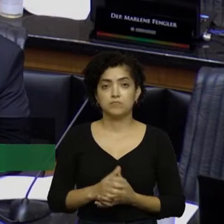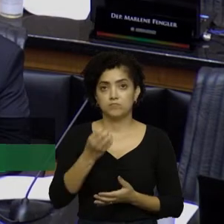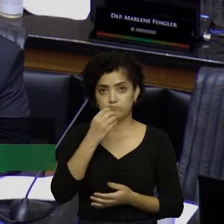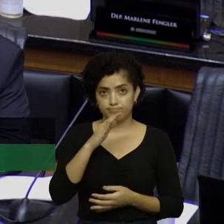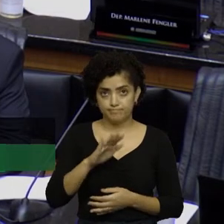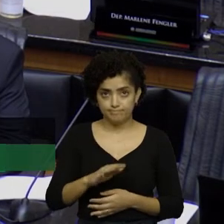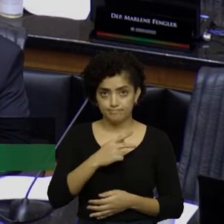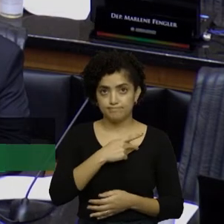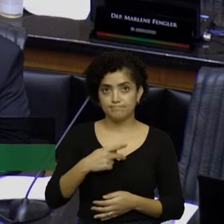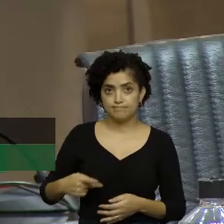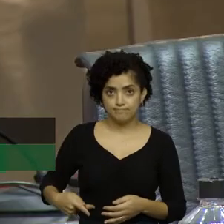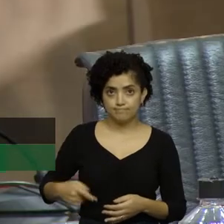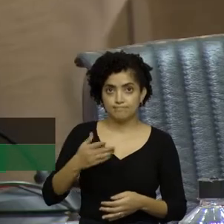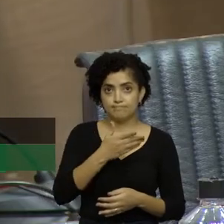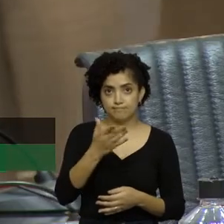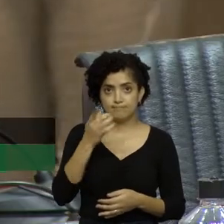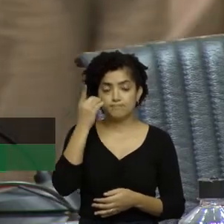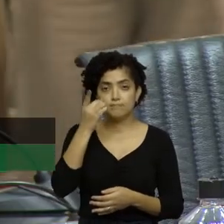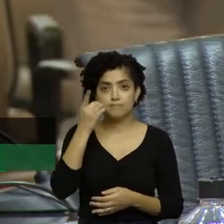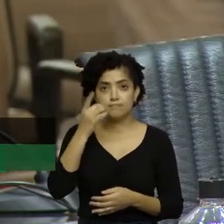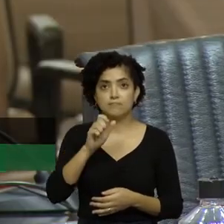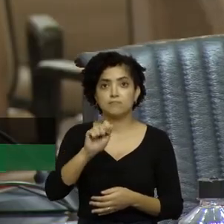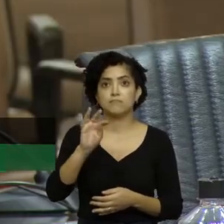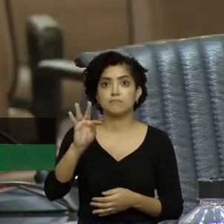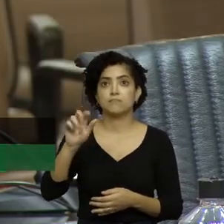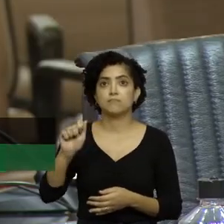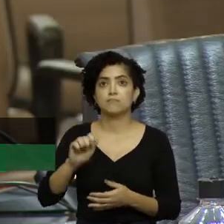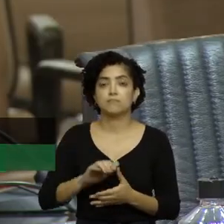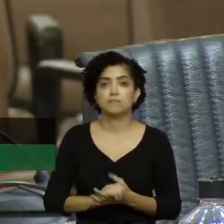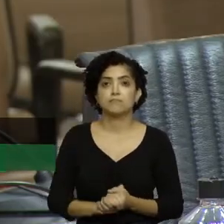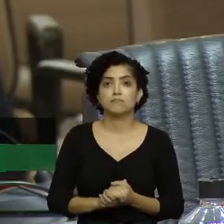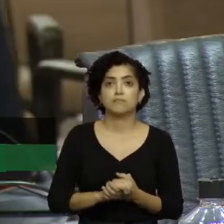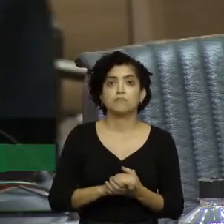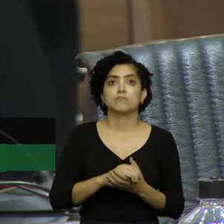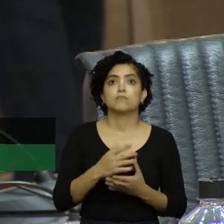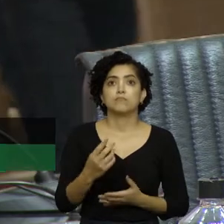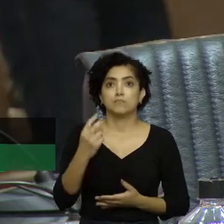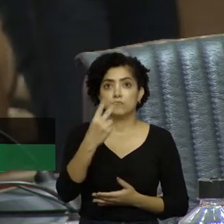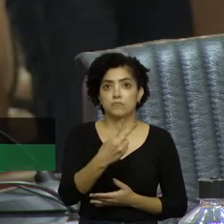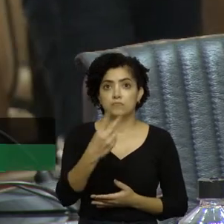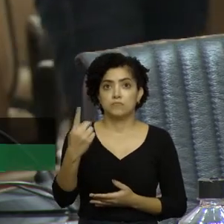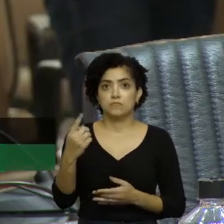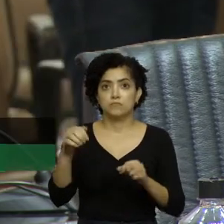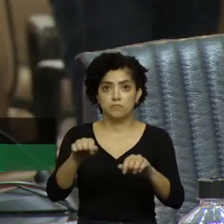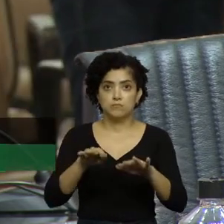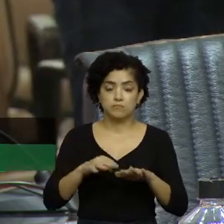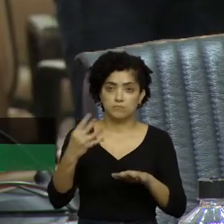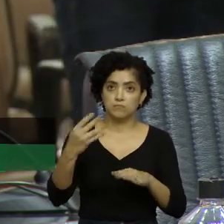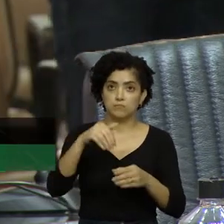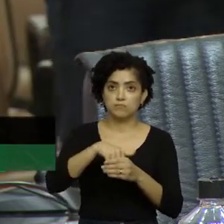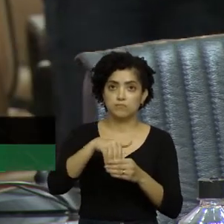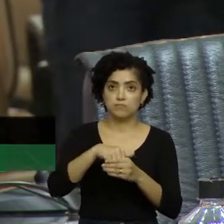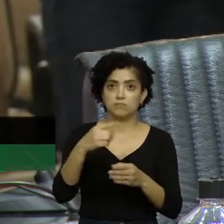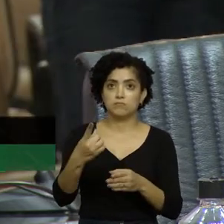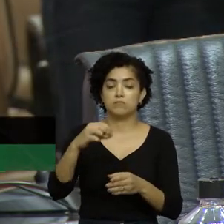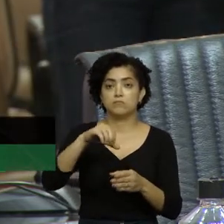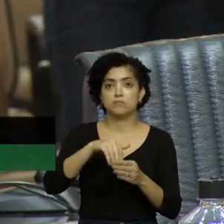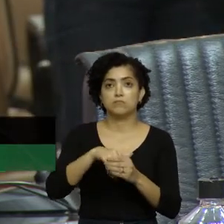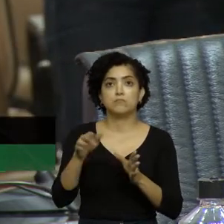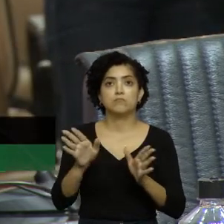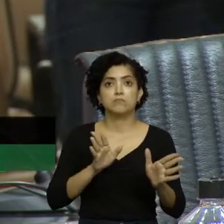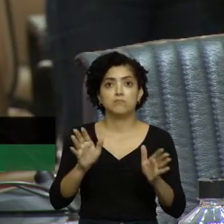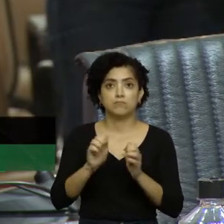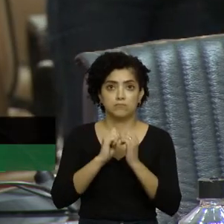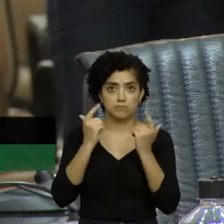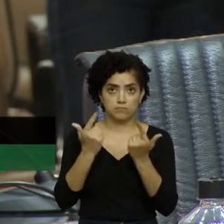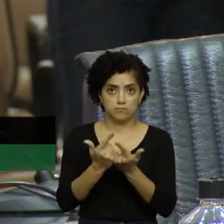presidente, senhores deputados, senhoras deputadas. A ata da 31ª sessão ordinária, da 4ª sessão legislativa, da 19ª legislatura da Assembleia